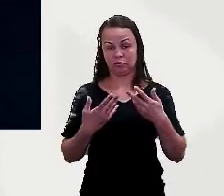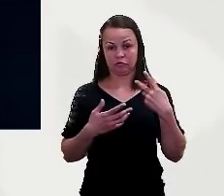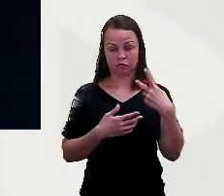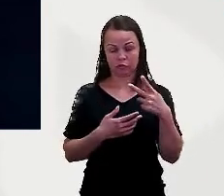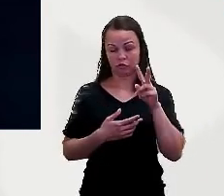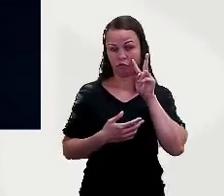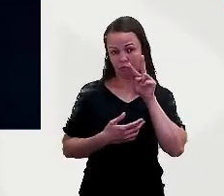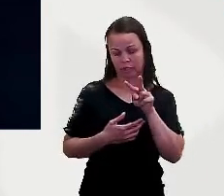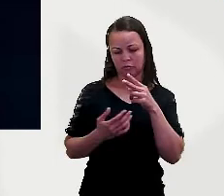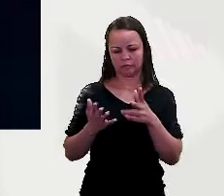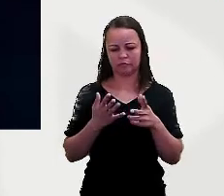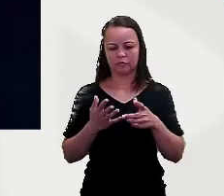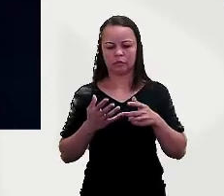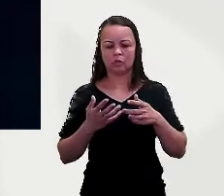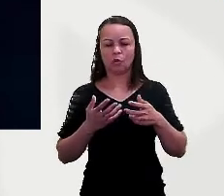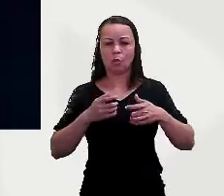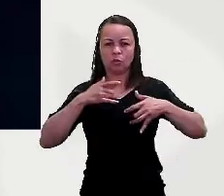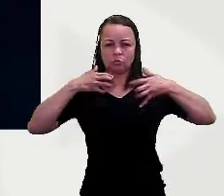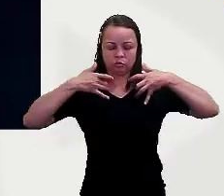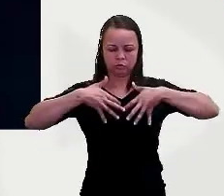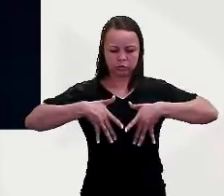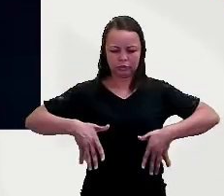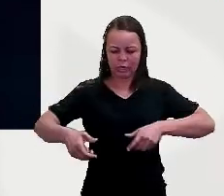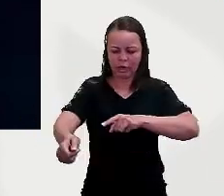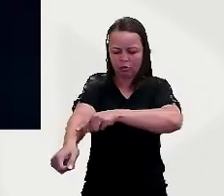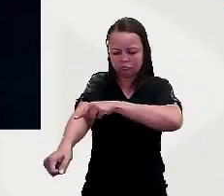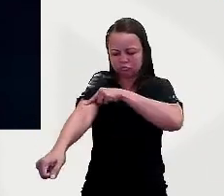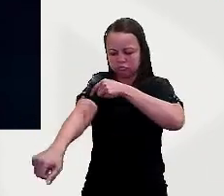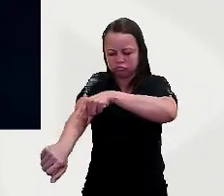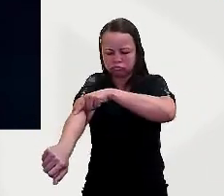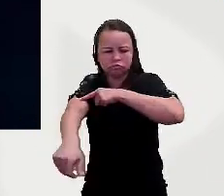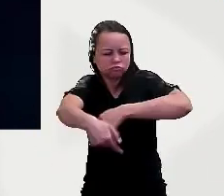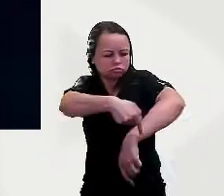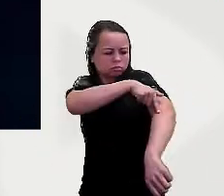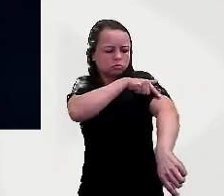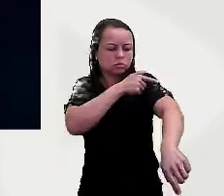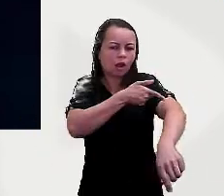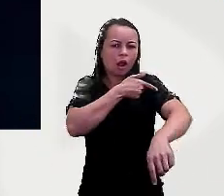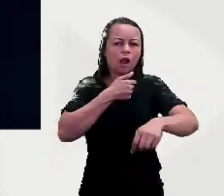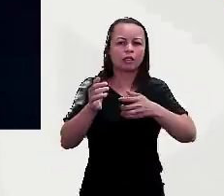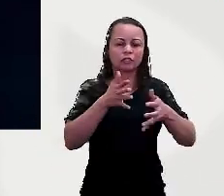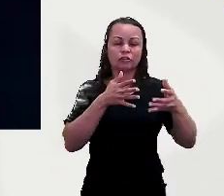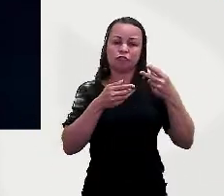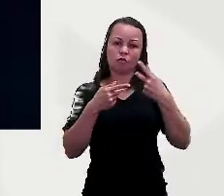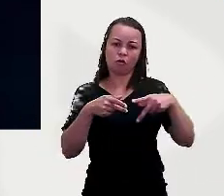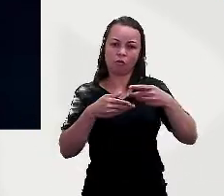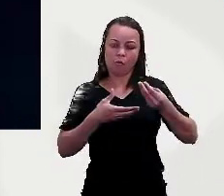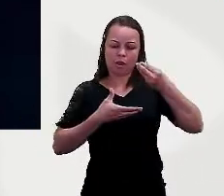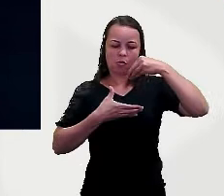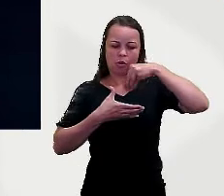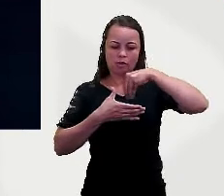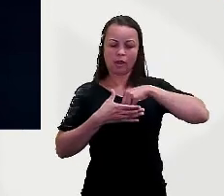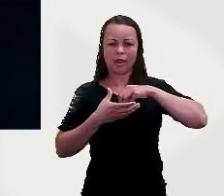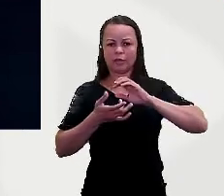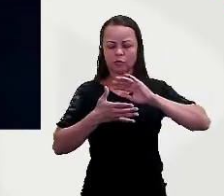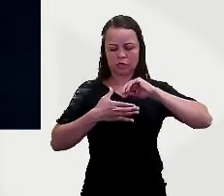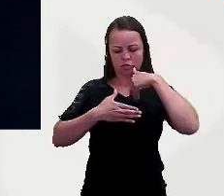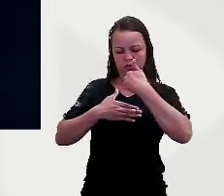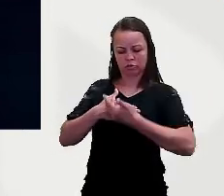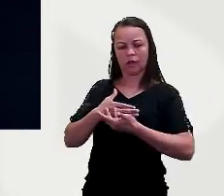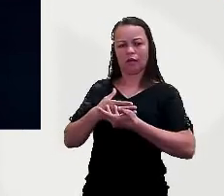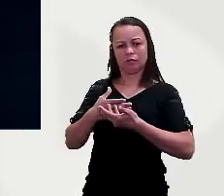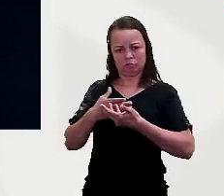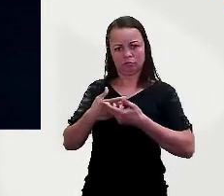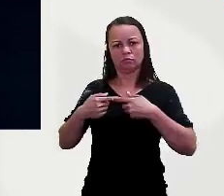estão vendo aí, os nervos capturam informações do meio interno de forma exógena, e externo de